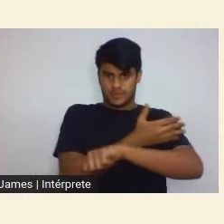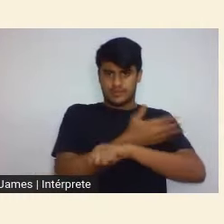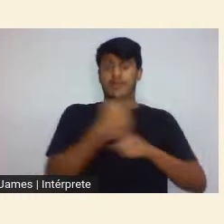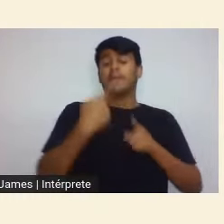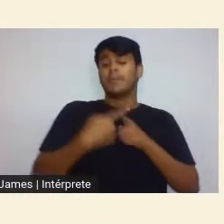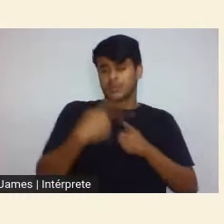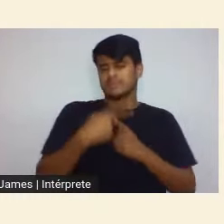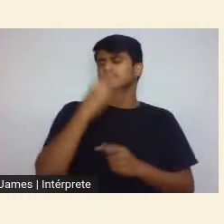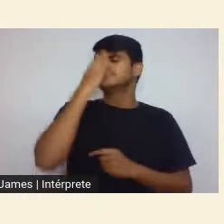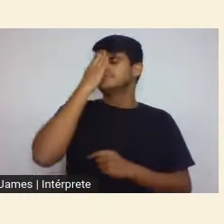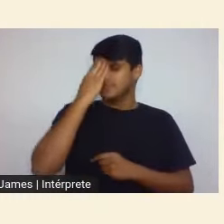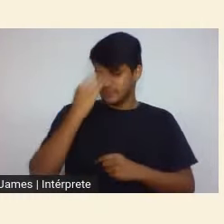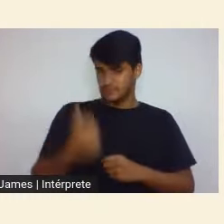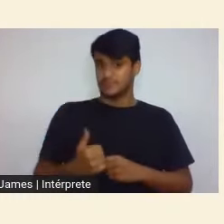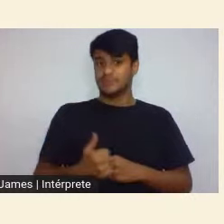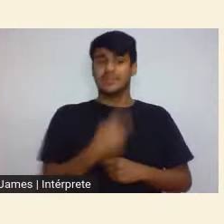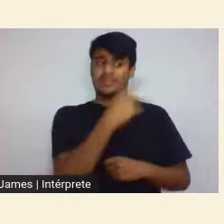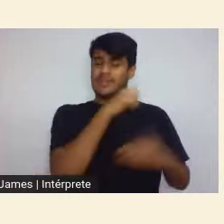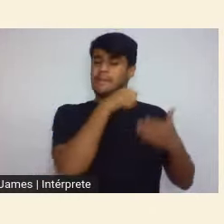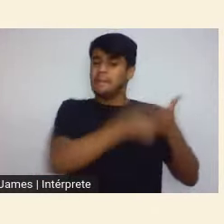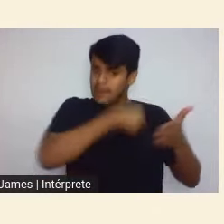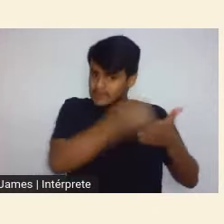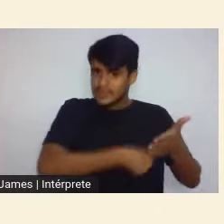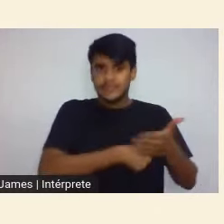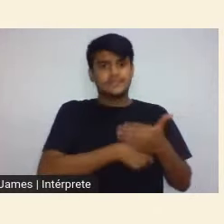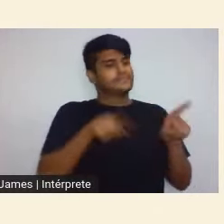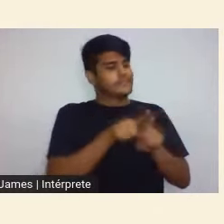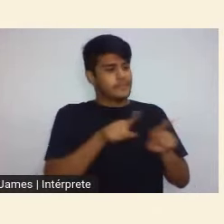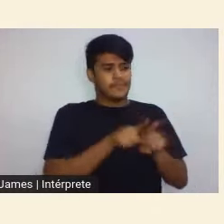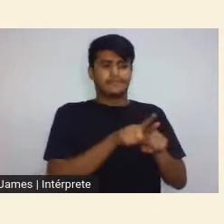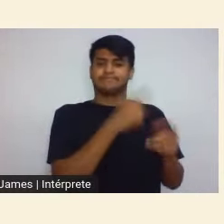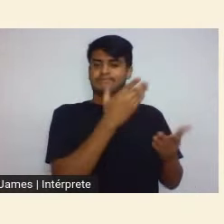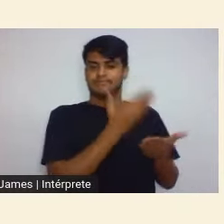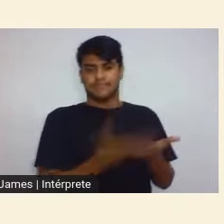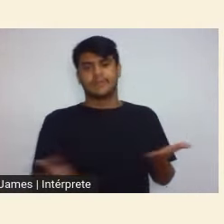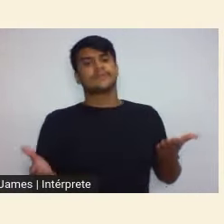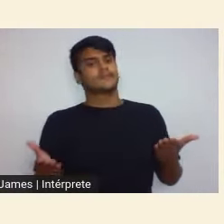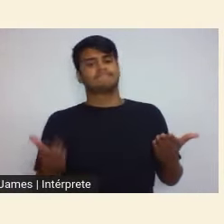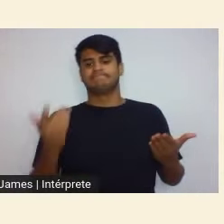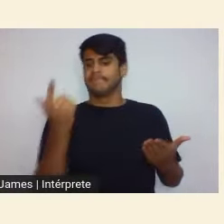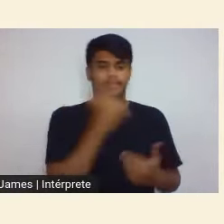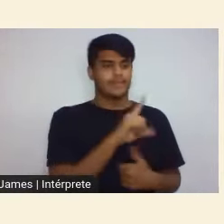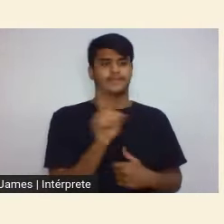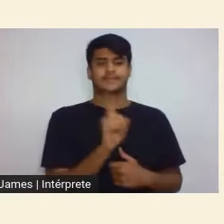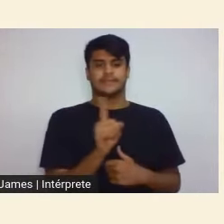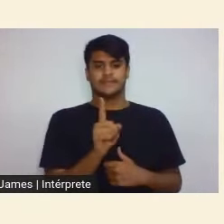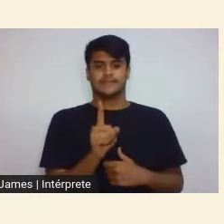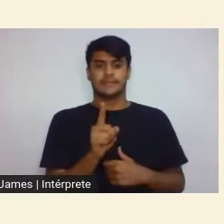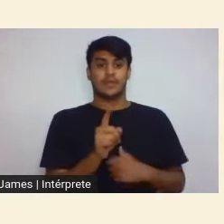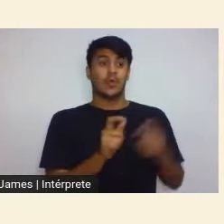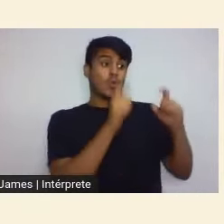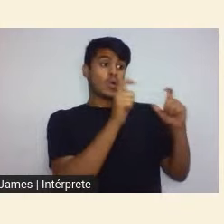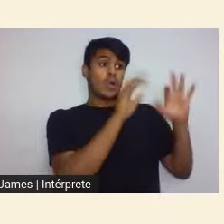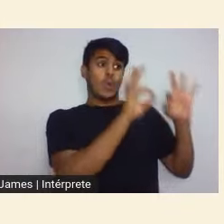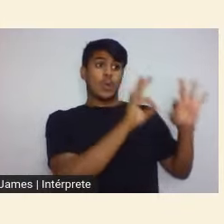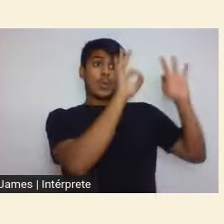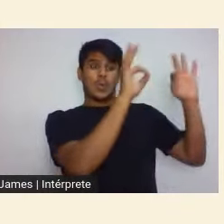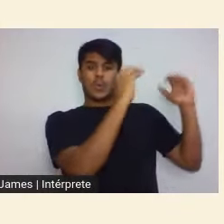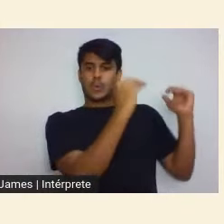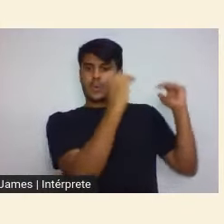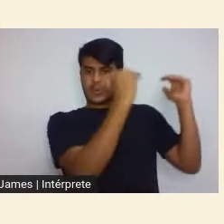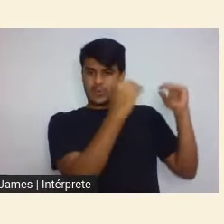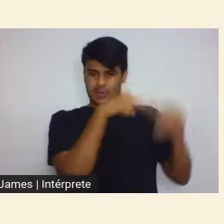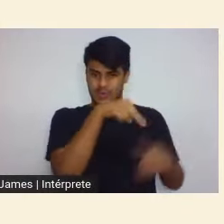reconhece que a sua batalha também foi perdida. Né? As elites desse espaço também perderam